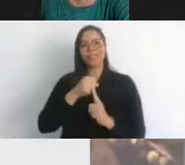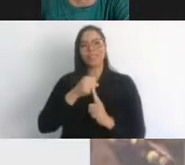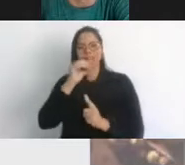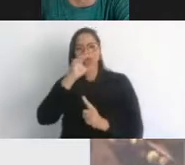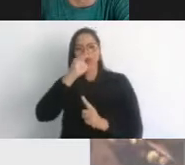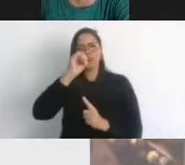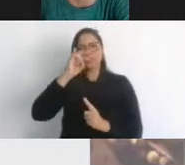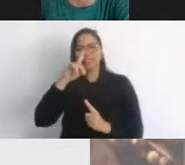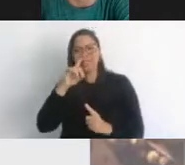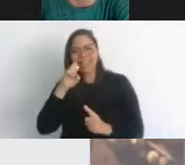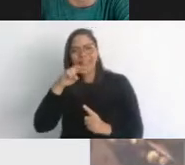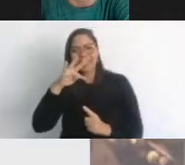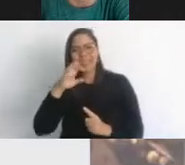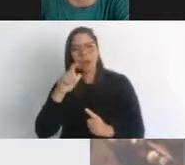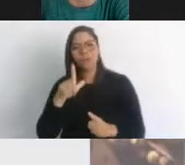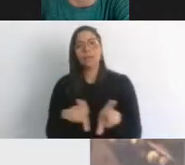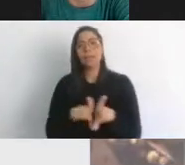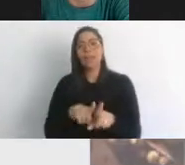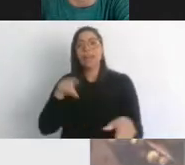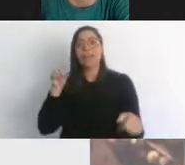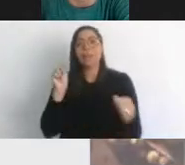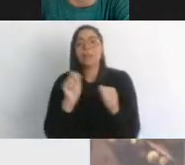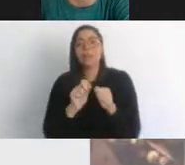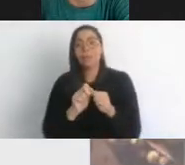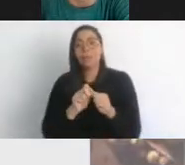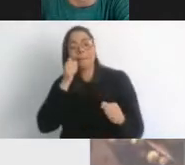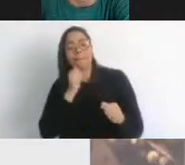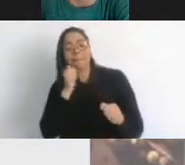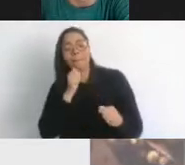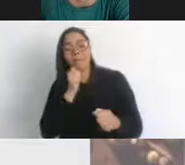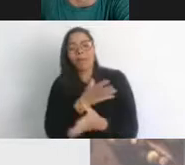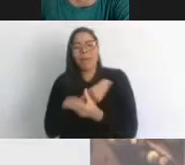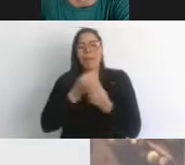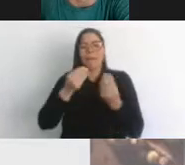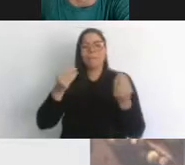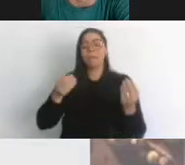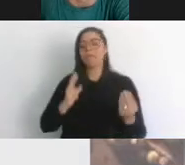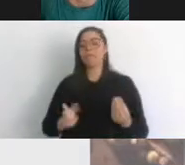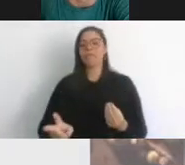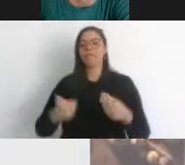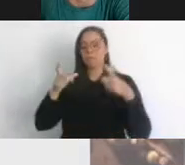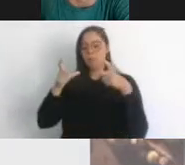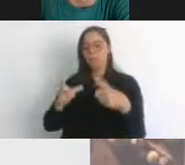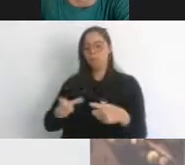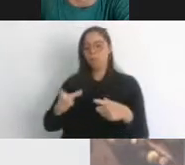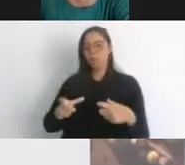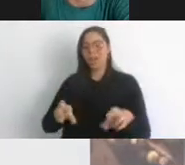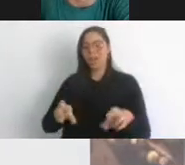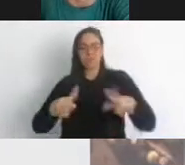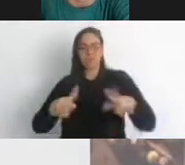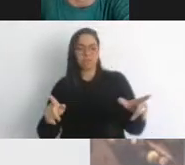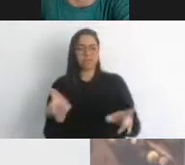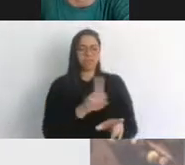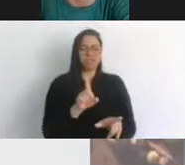forma e fez com que muitas das mulheres é que sempre estiveram nos outros lugares que não aqueles